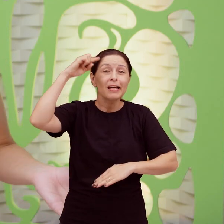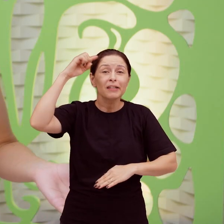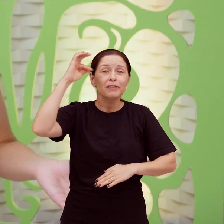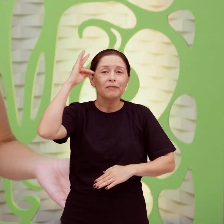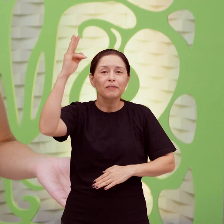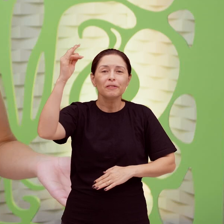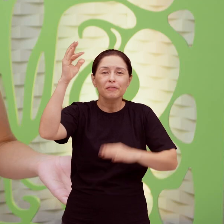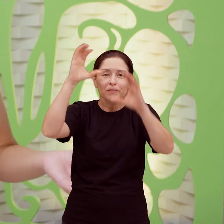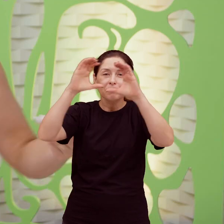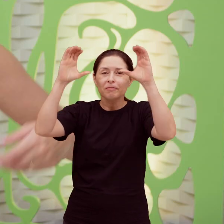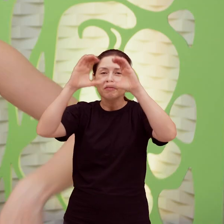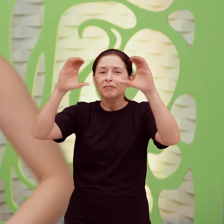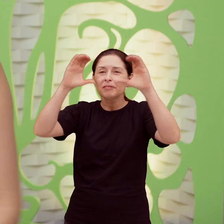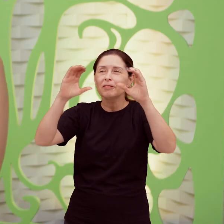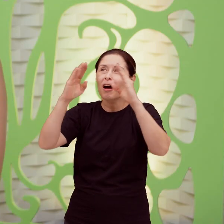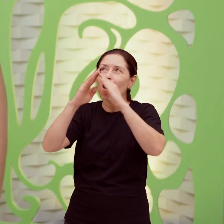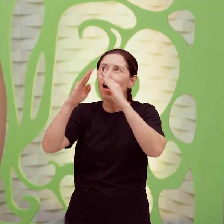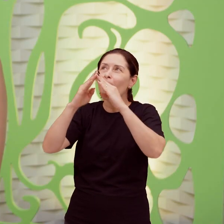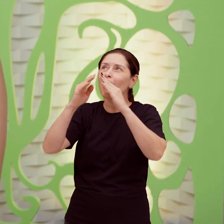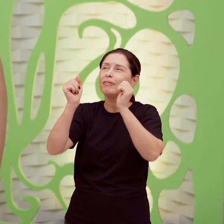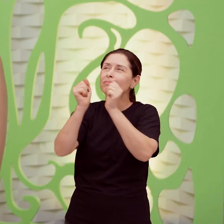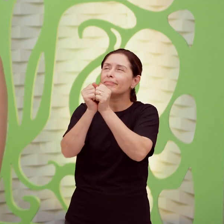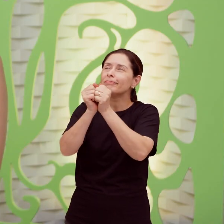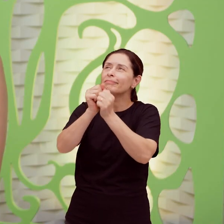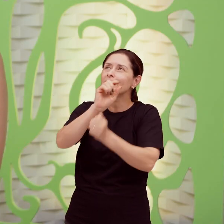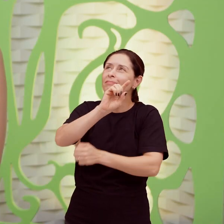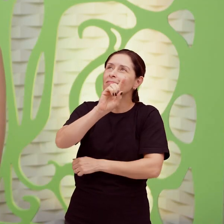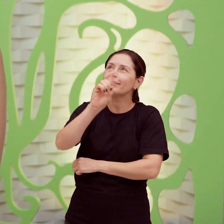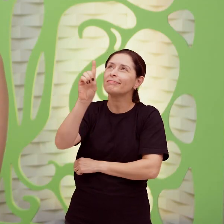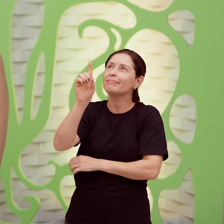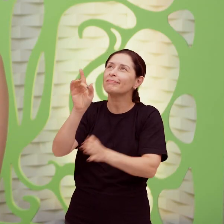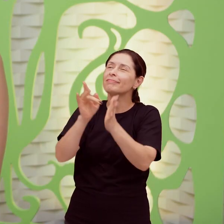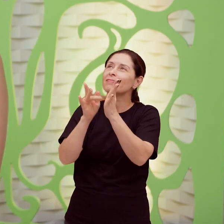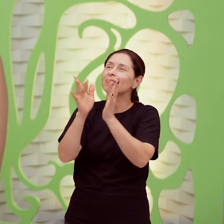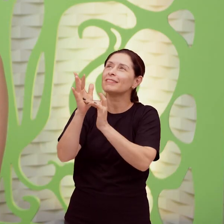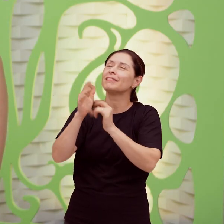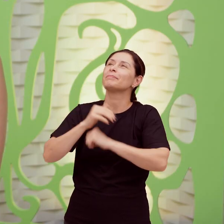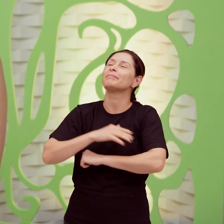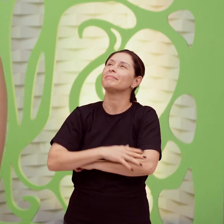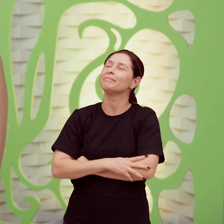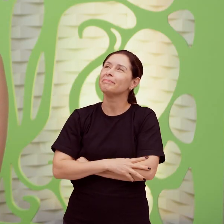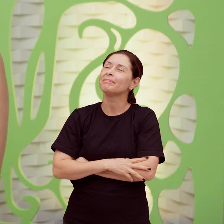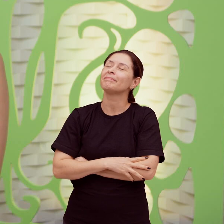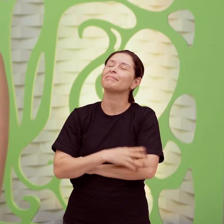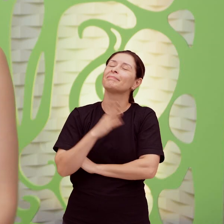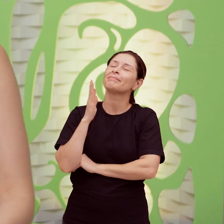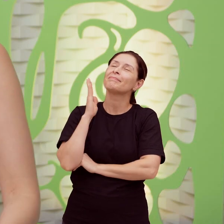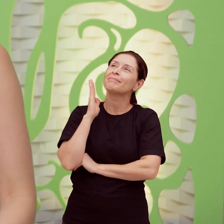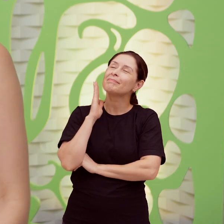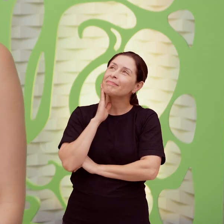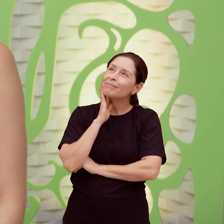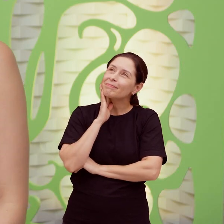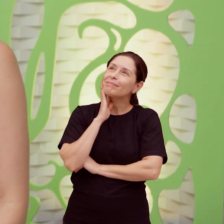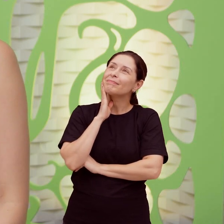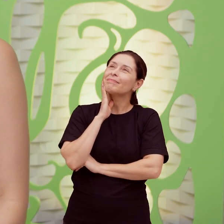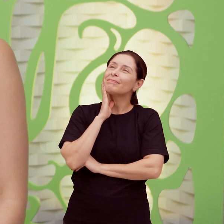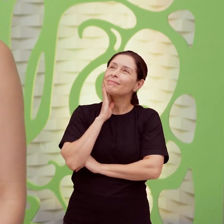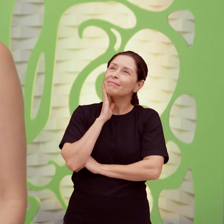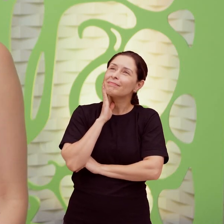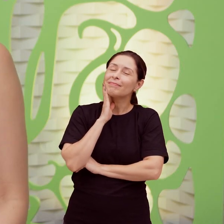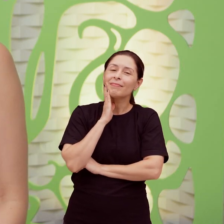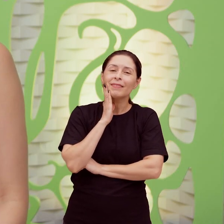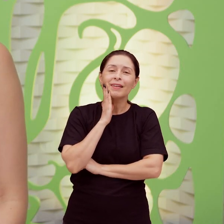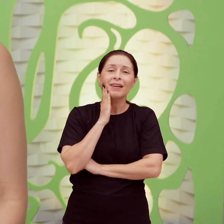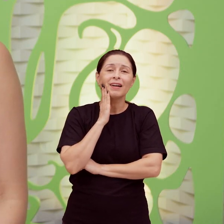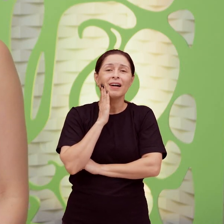vai morar com ele lá no céu. Ai, eu amo essa história. Ai, gente. Ai.